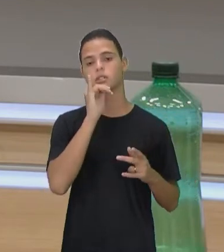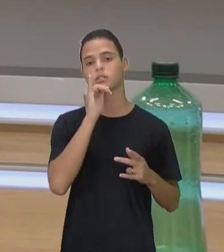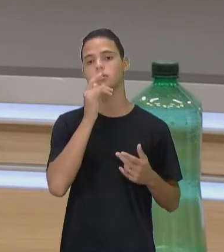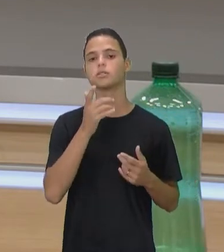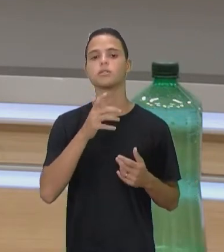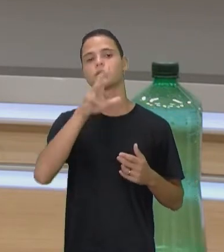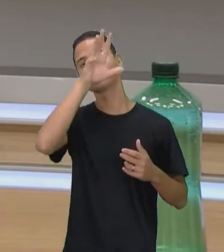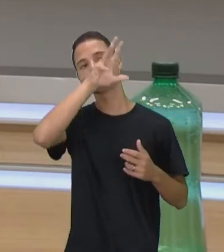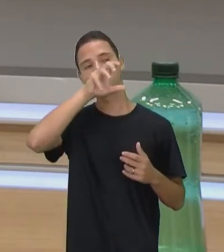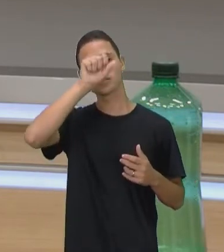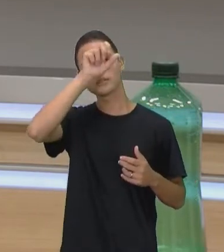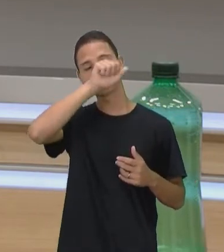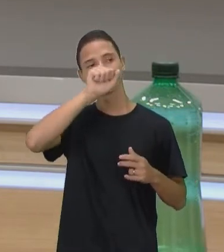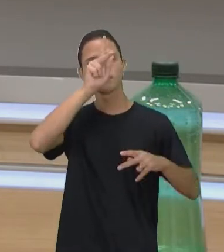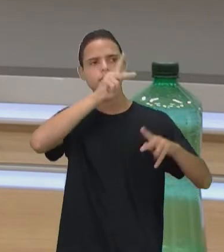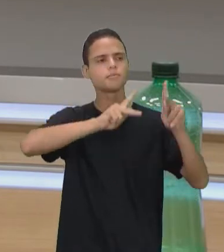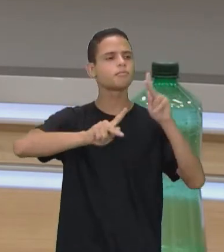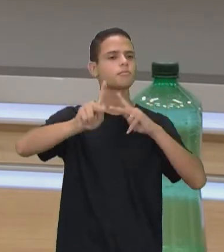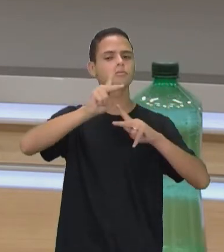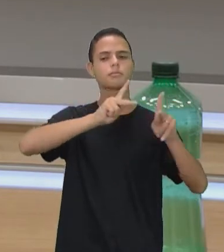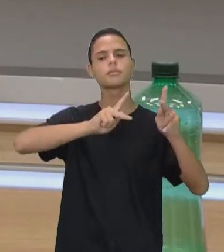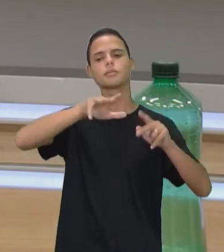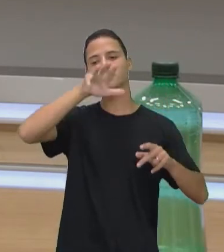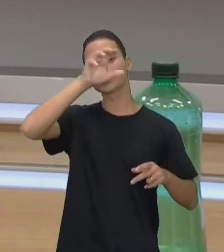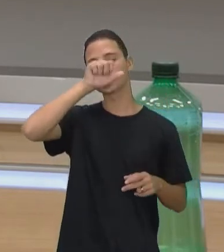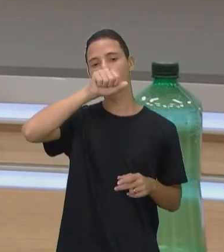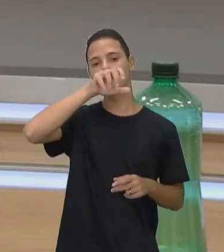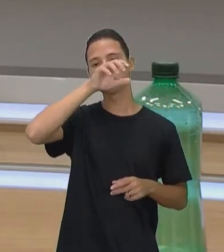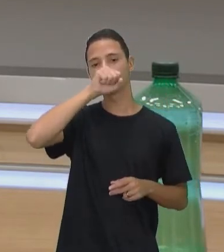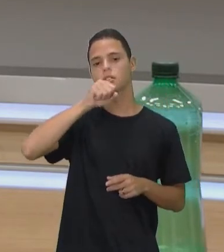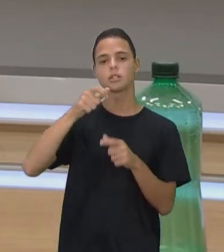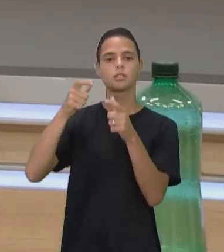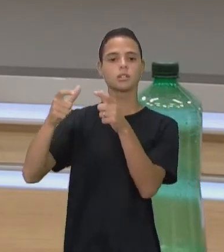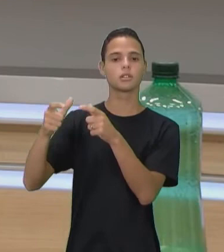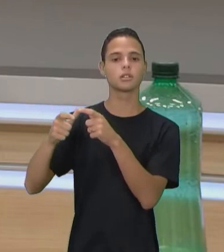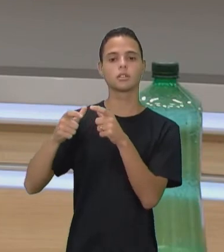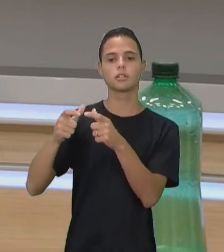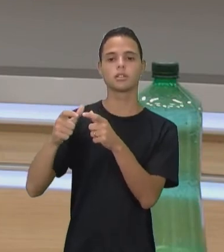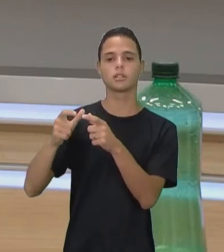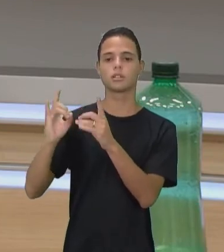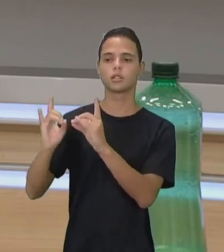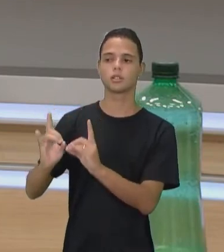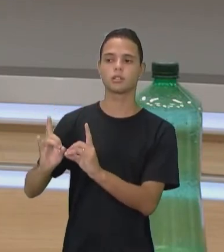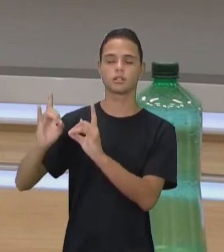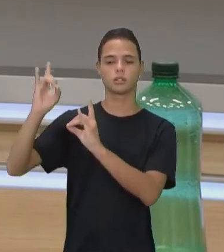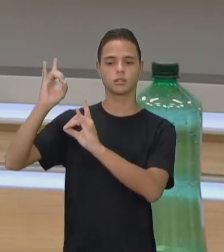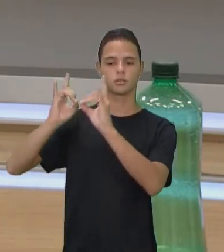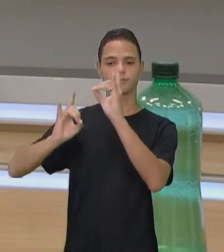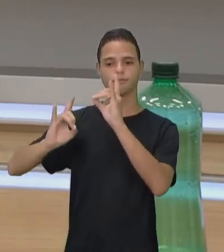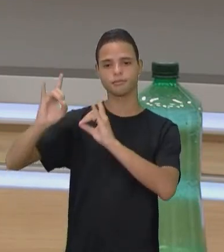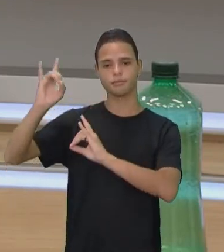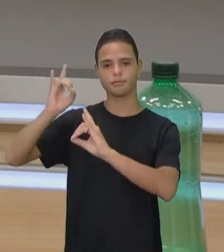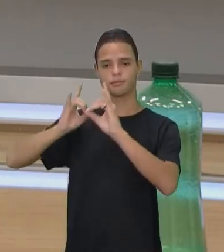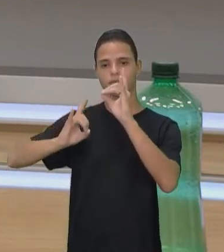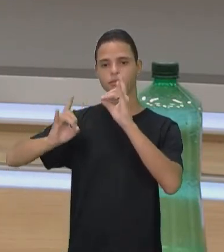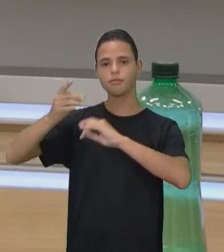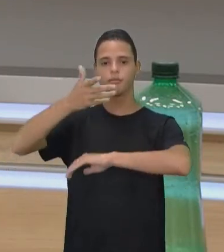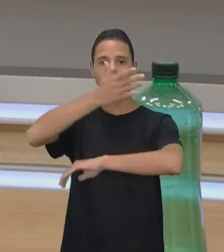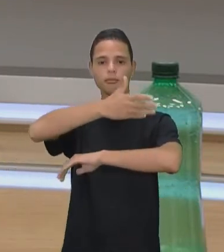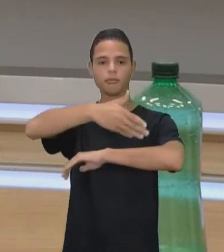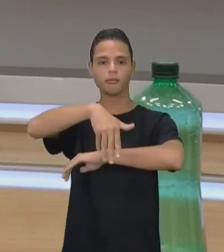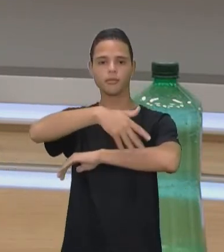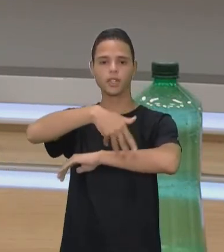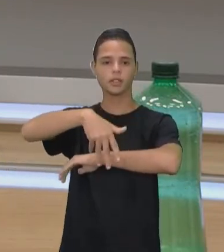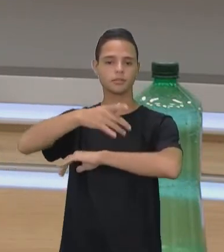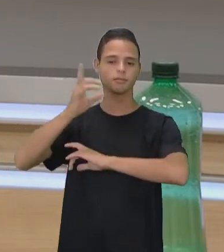no ar. Quando a gente está no oxigênio, quando a gente está numa região mais de metrópole, mais cheia de prédios, sem áreas